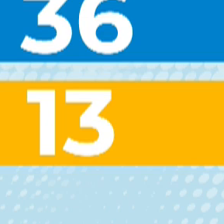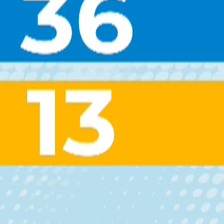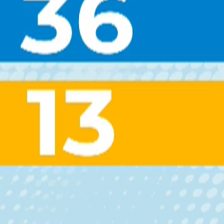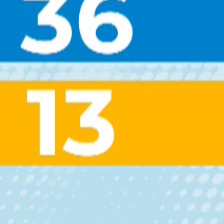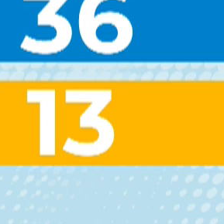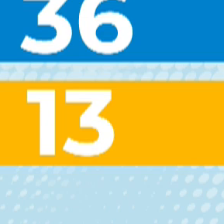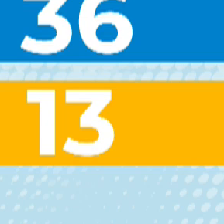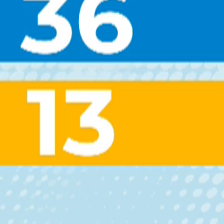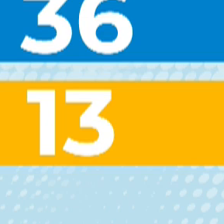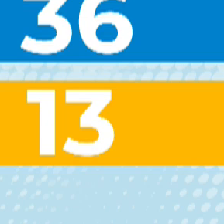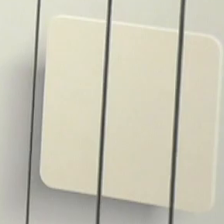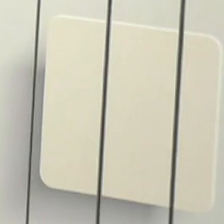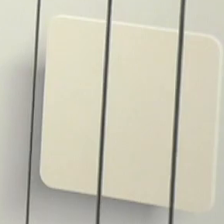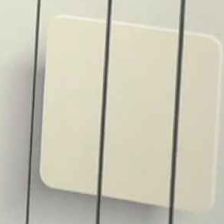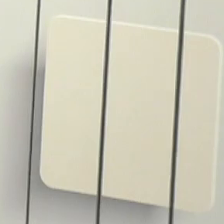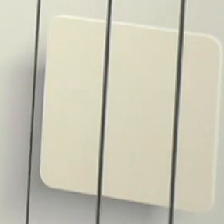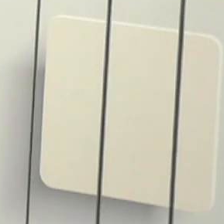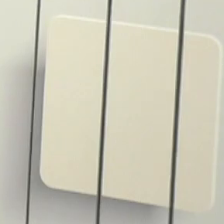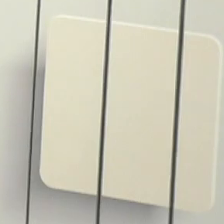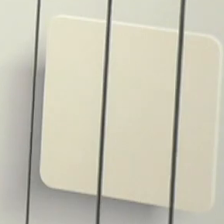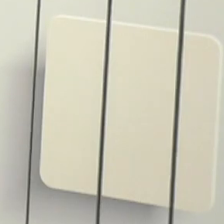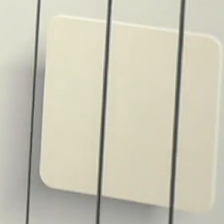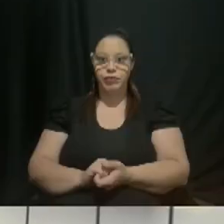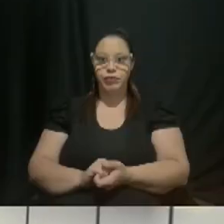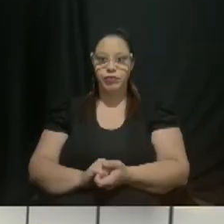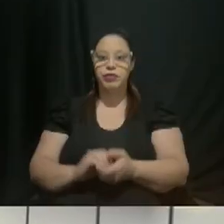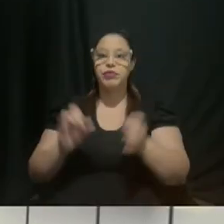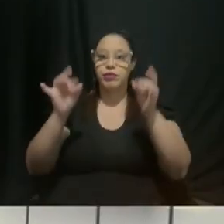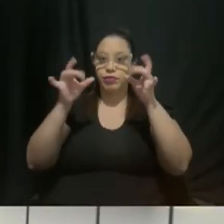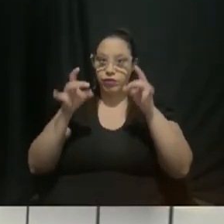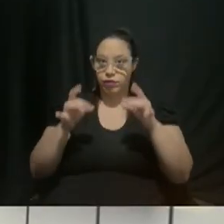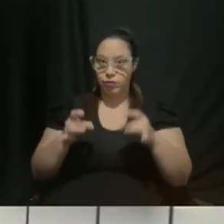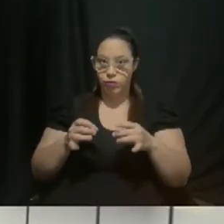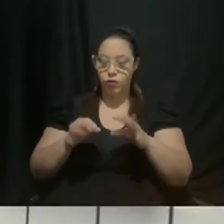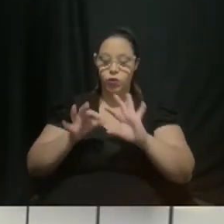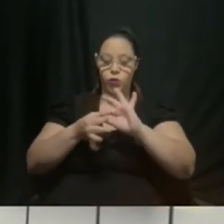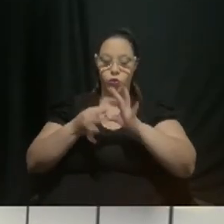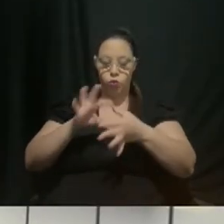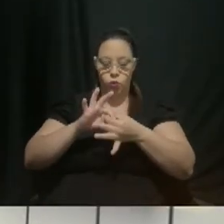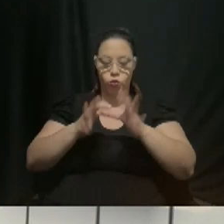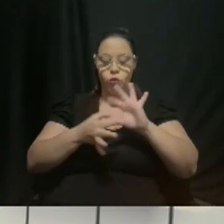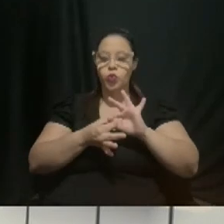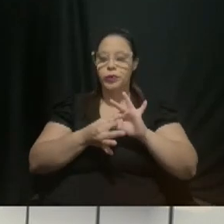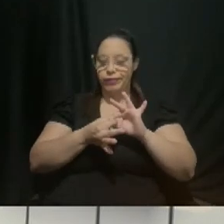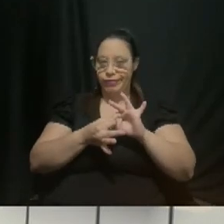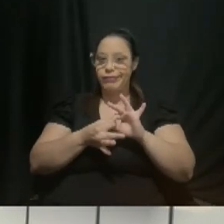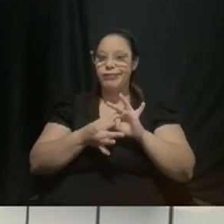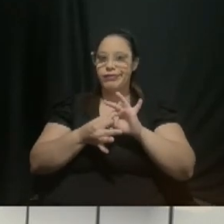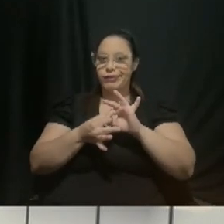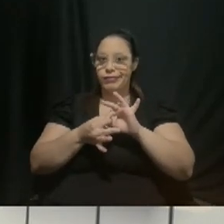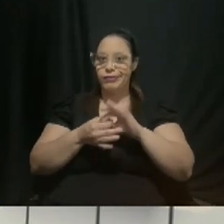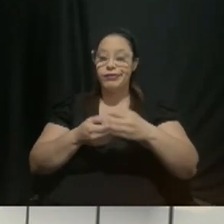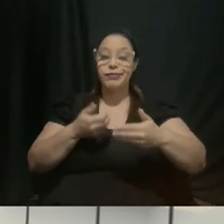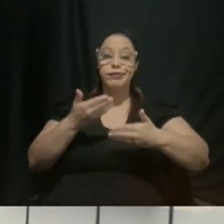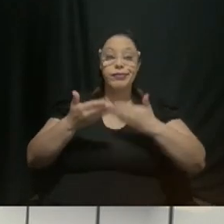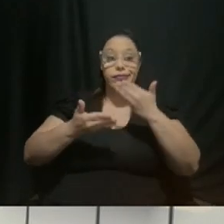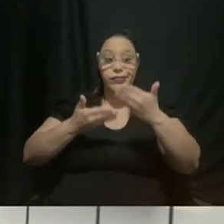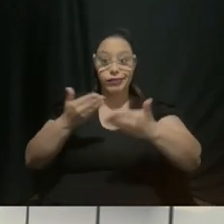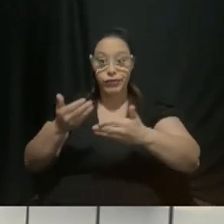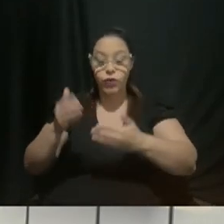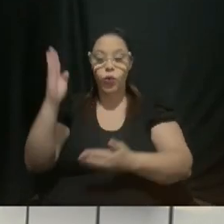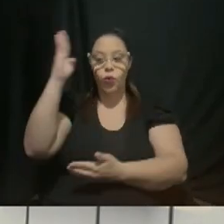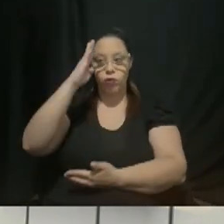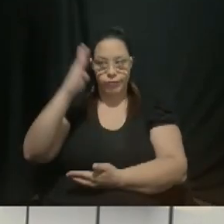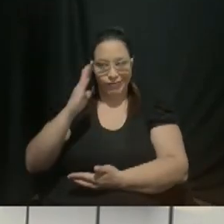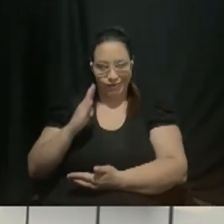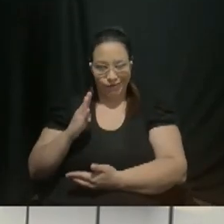13. Amanhã a gente traz mais detalhes aí dos Jogos Olímpicos e da participação dos brasileiros nesta